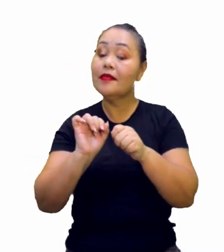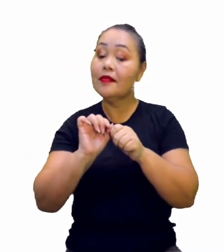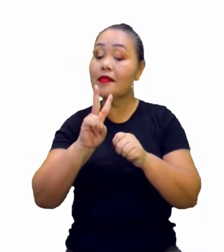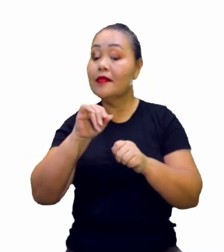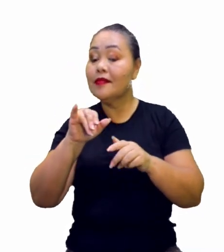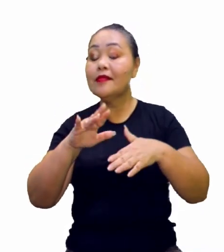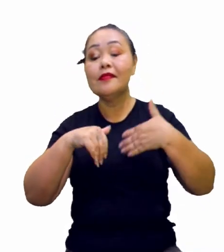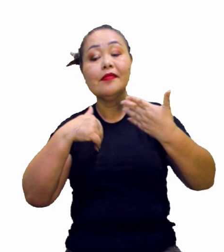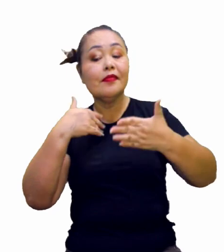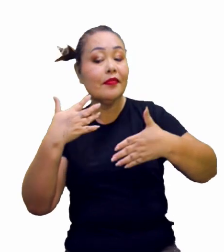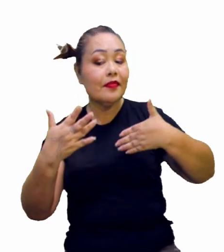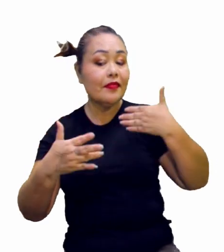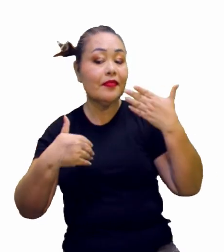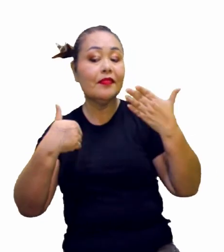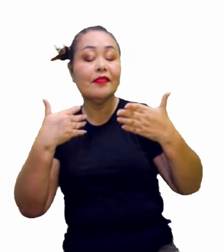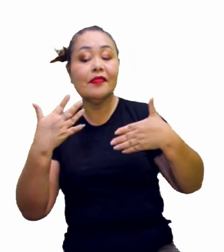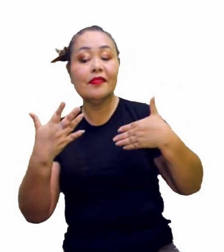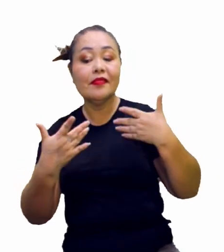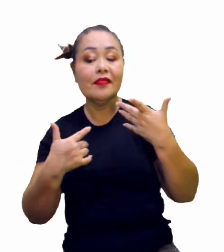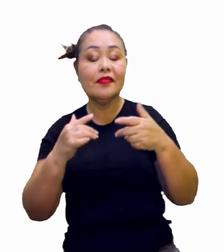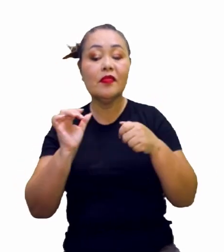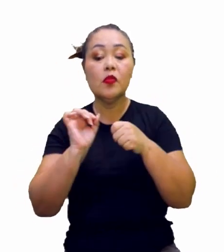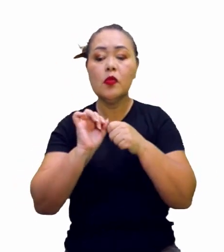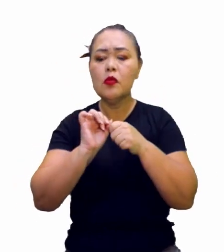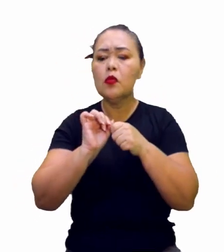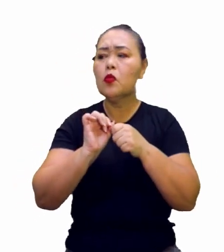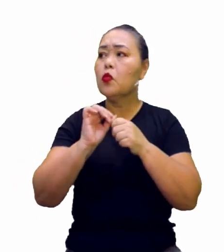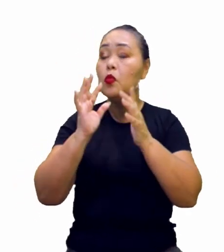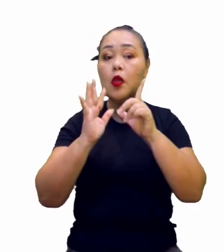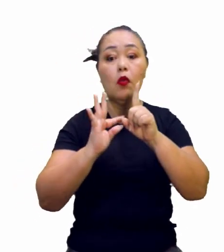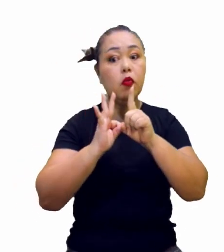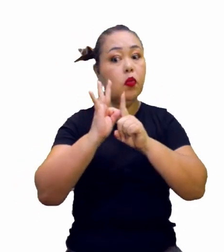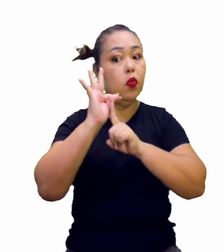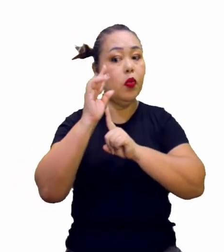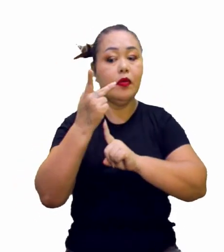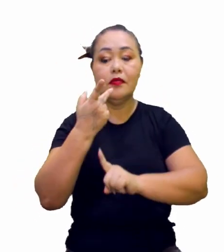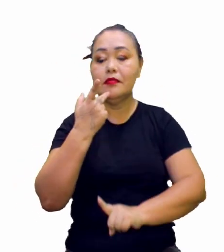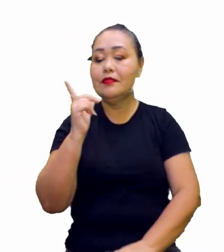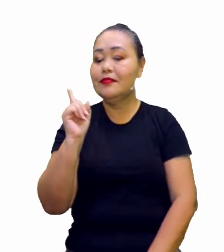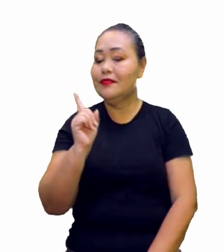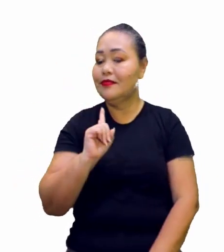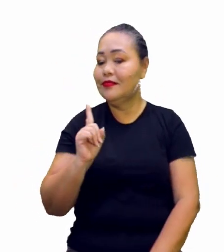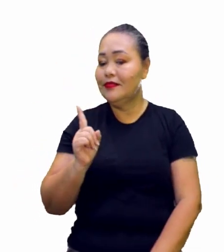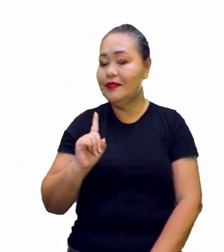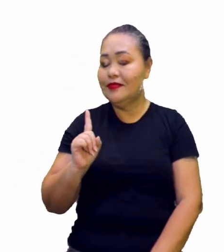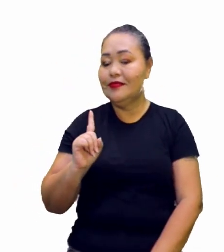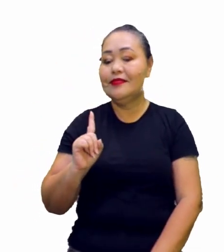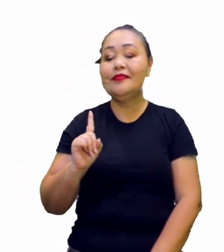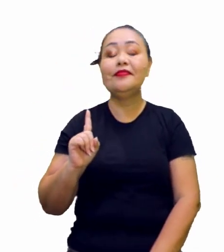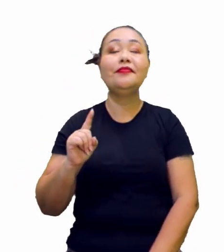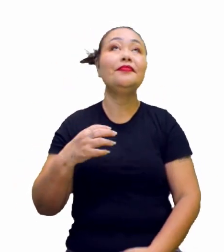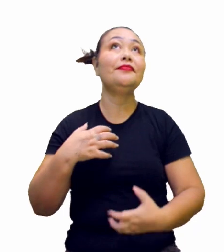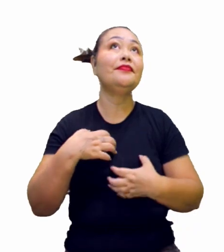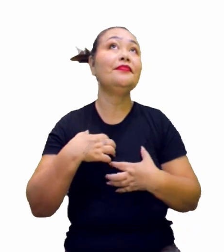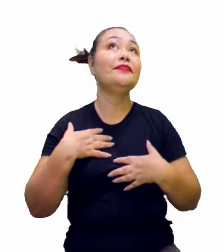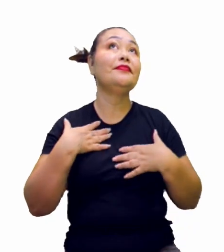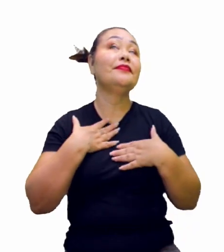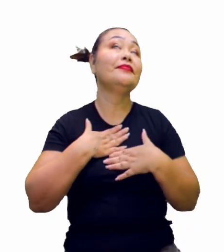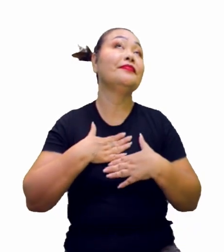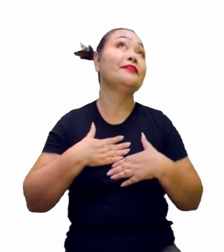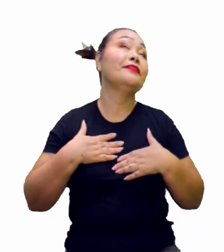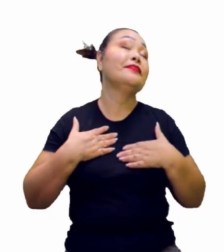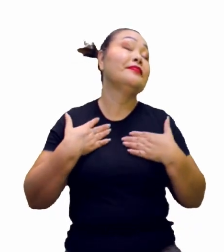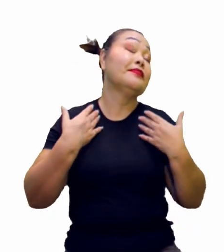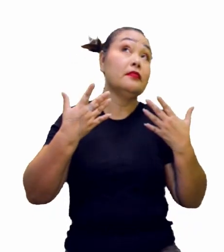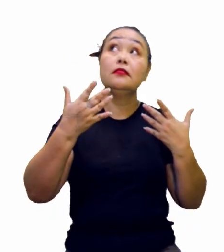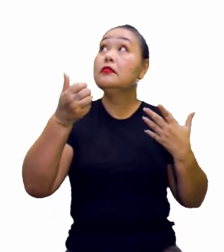mudando. E aí eu não falo só de temperatura, eu não falo só de você sentir o ar mais